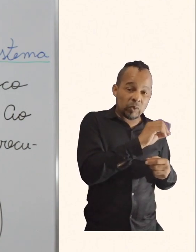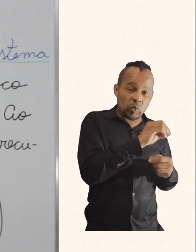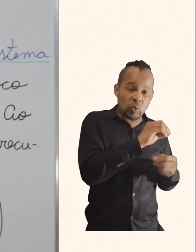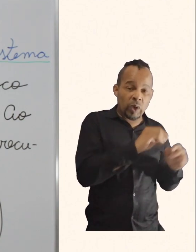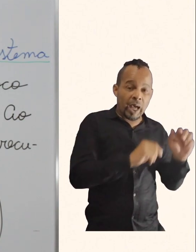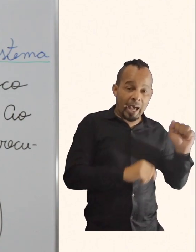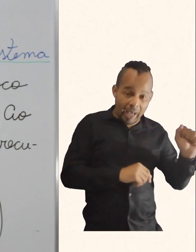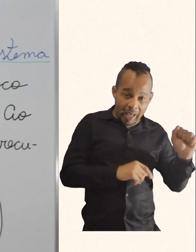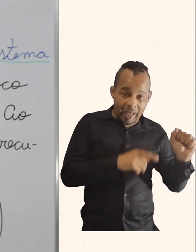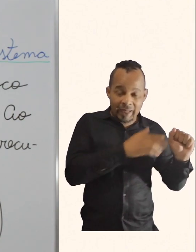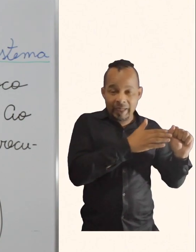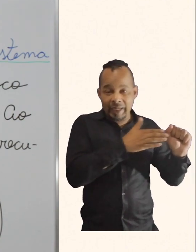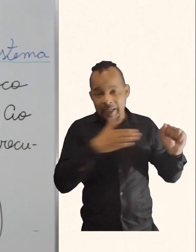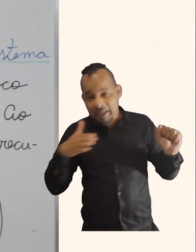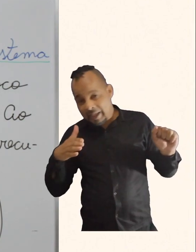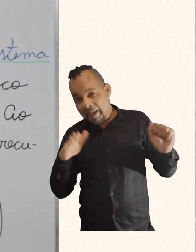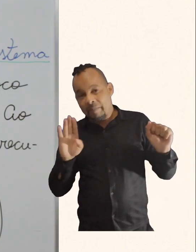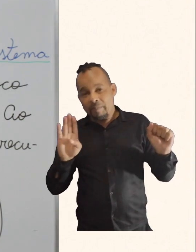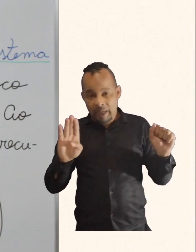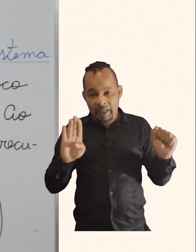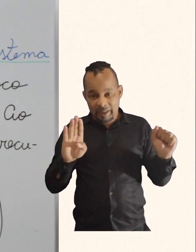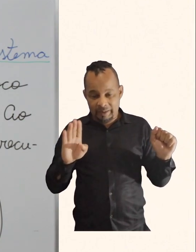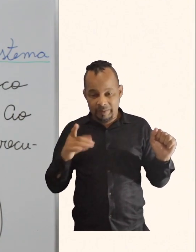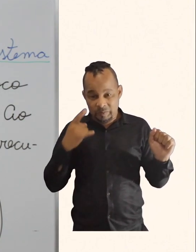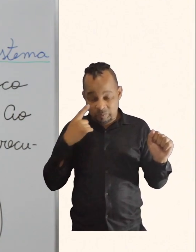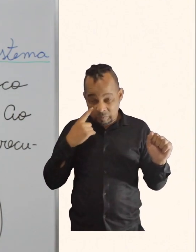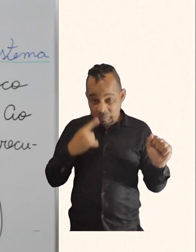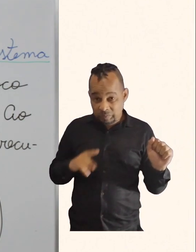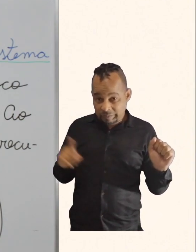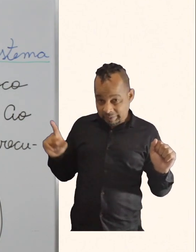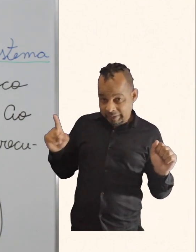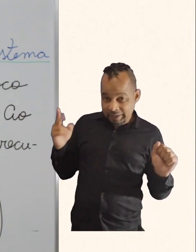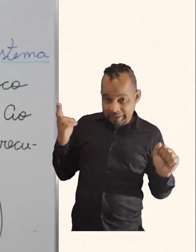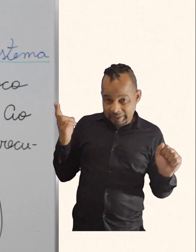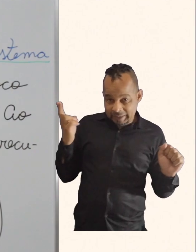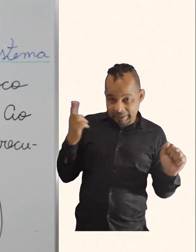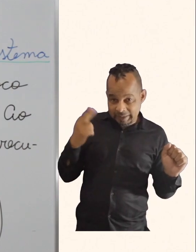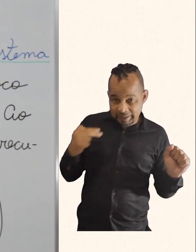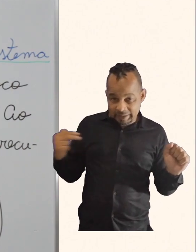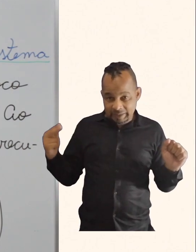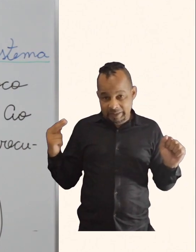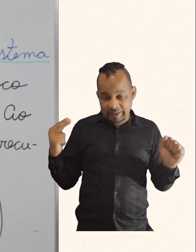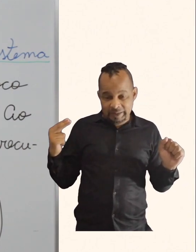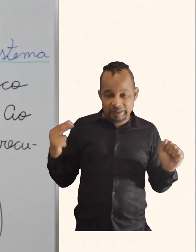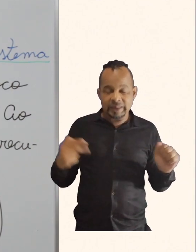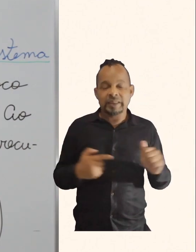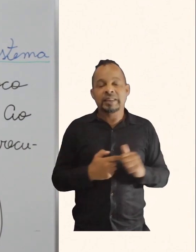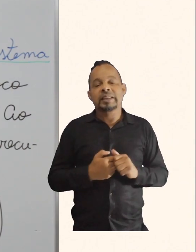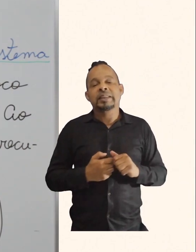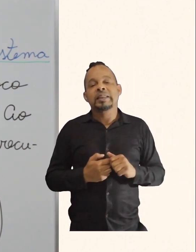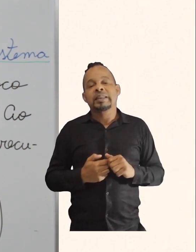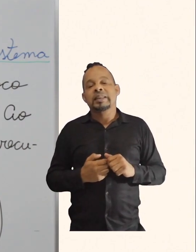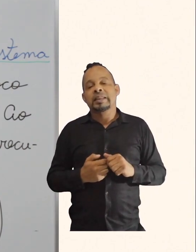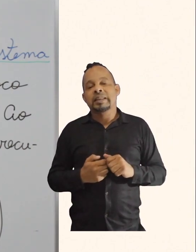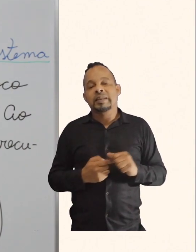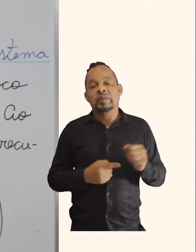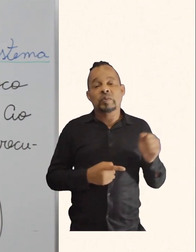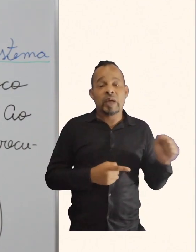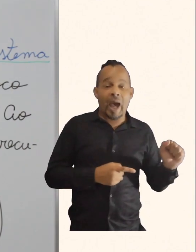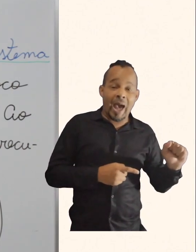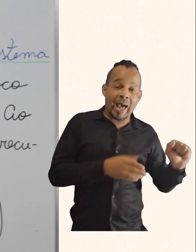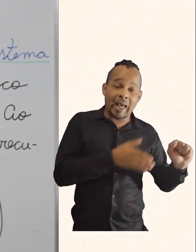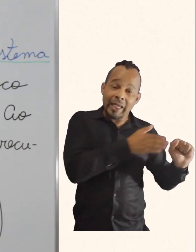um sistema, né, e eu fiz até um desenho aqui para esquematizar esse ir de um estado